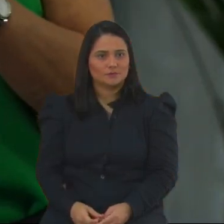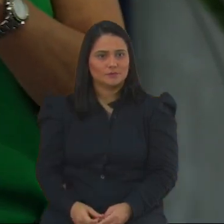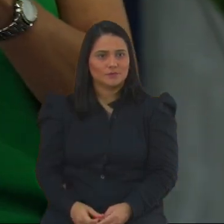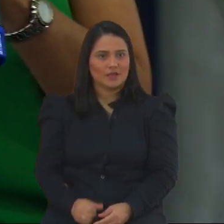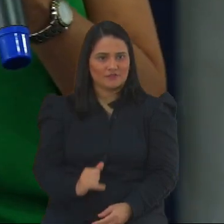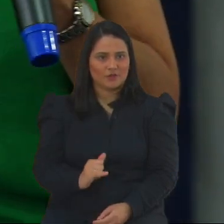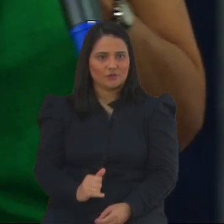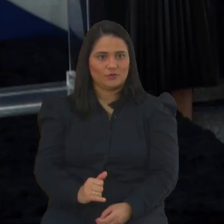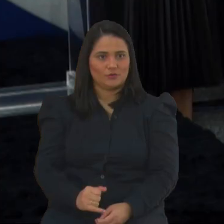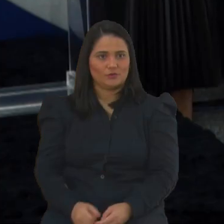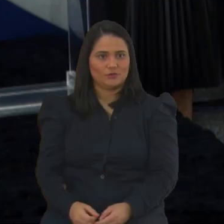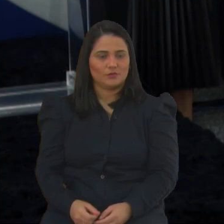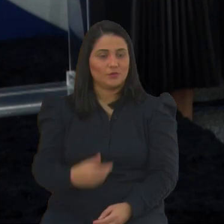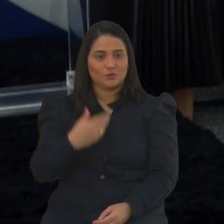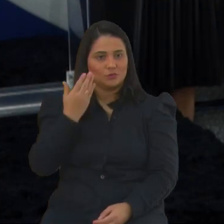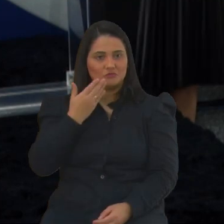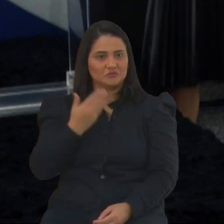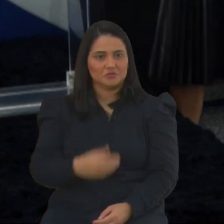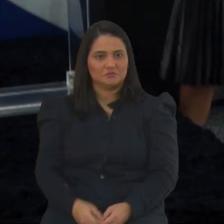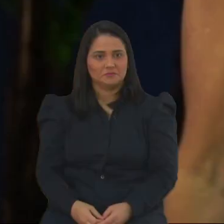2, 1,